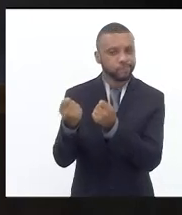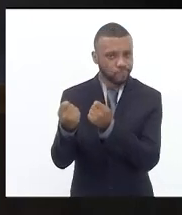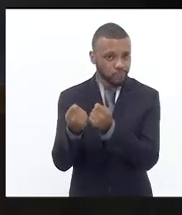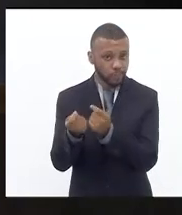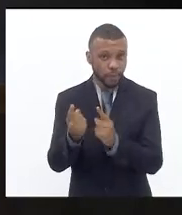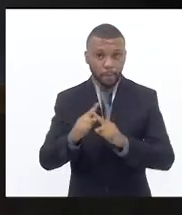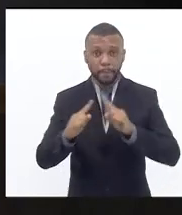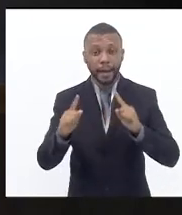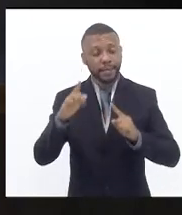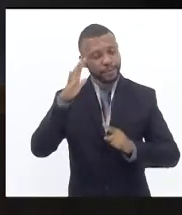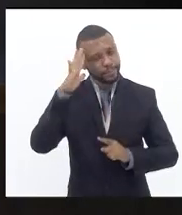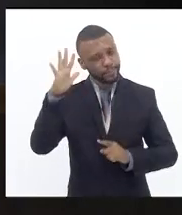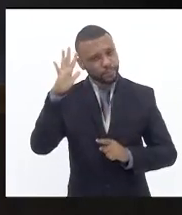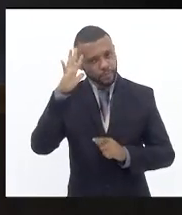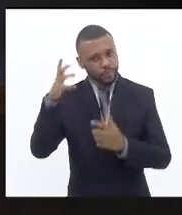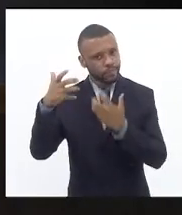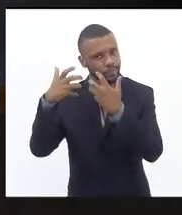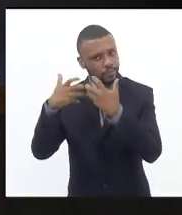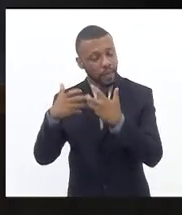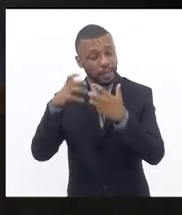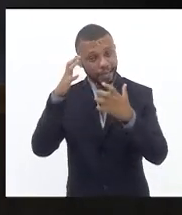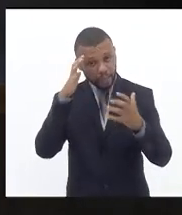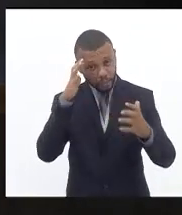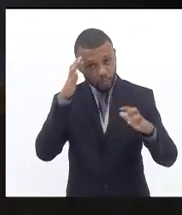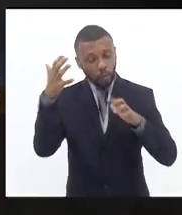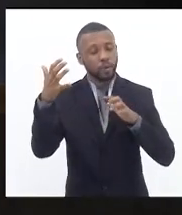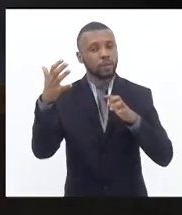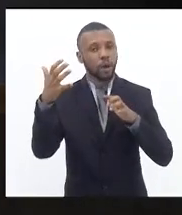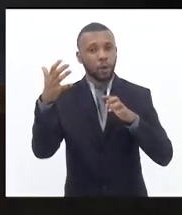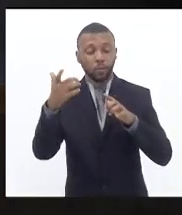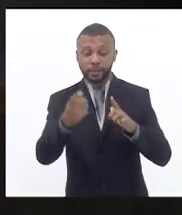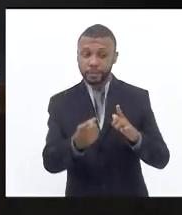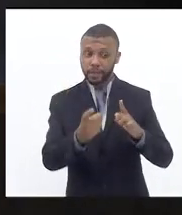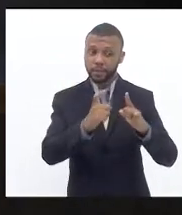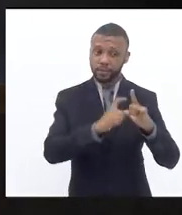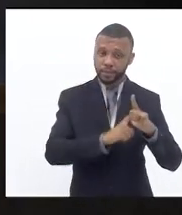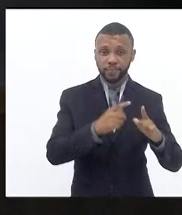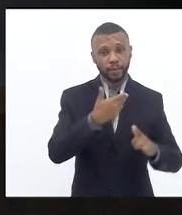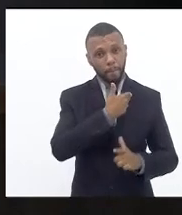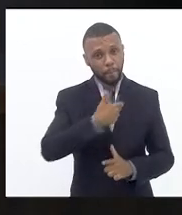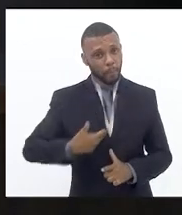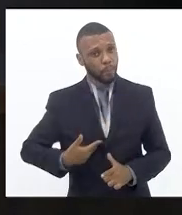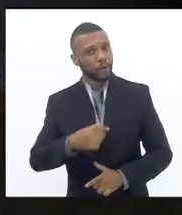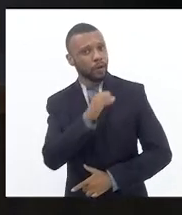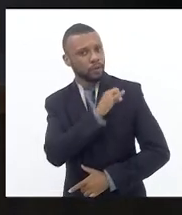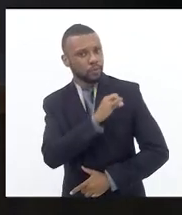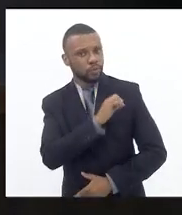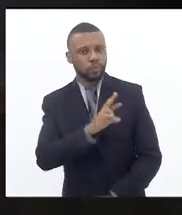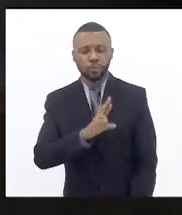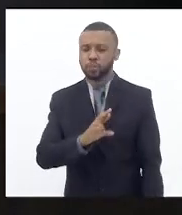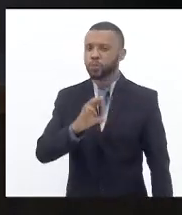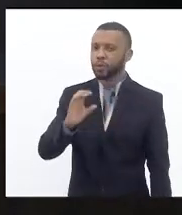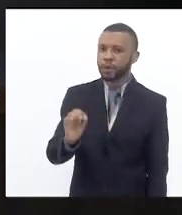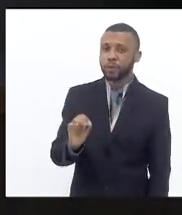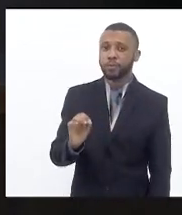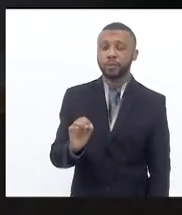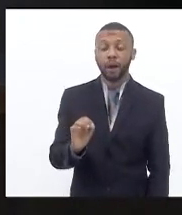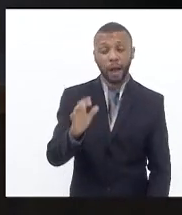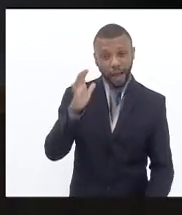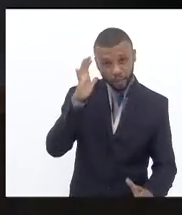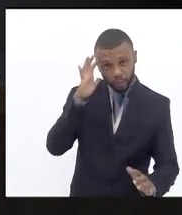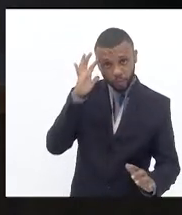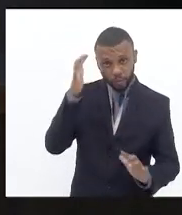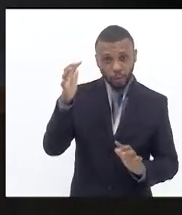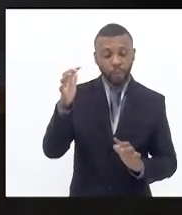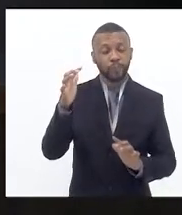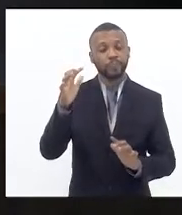nossa linha de solução da dívida pública do Estado do Rio de Janeiro ela é uma solução